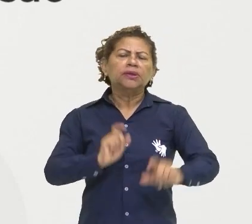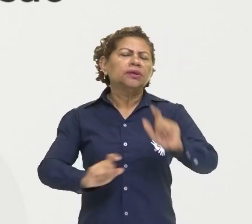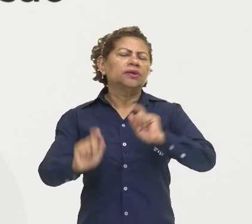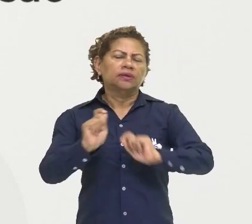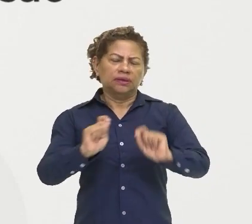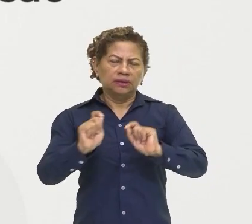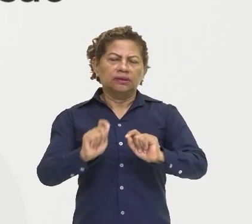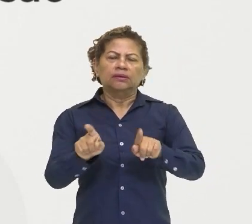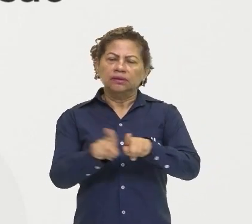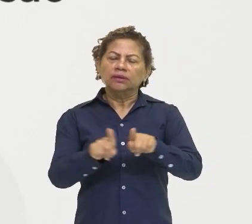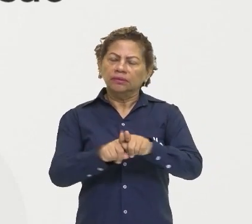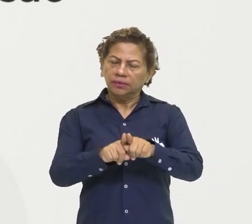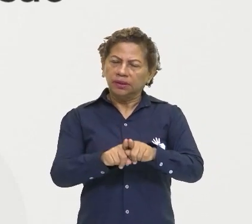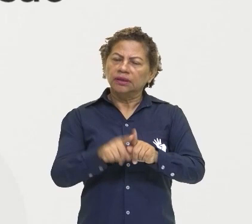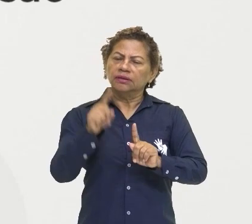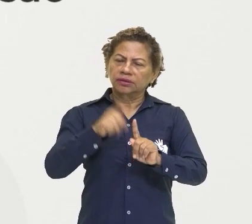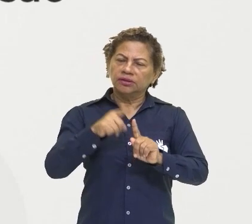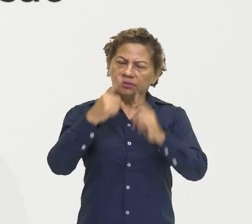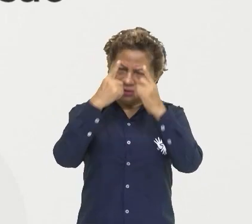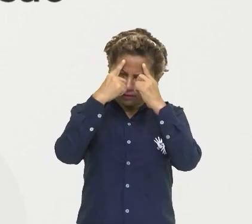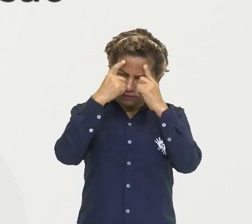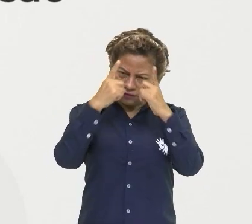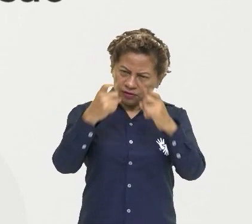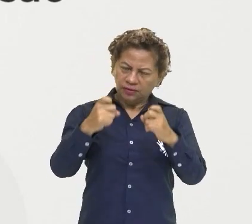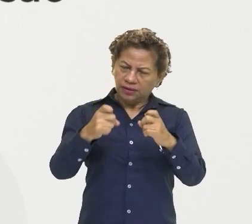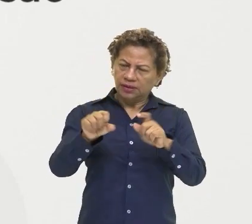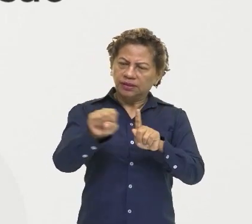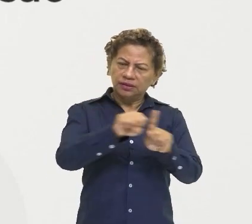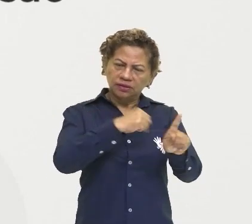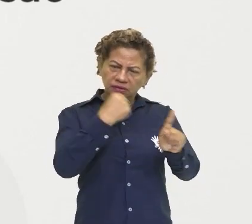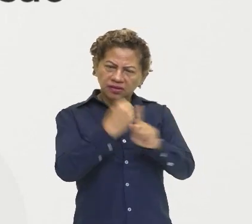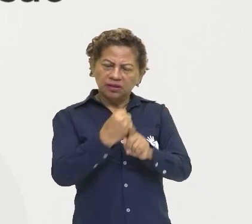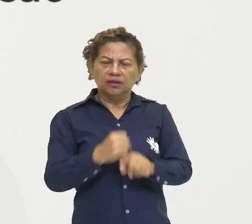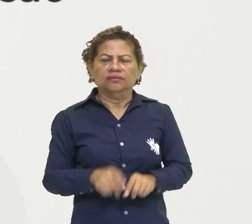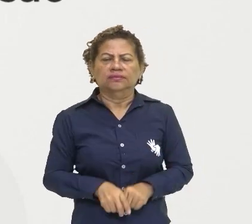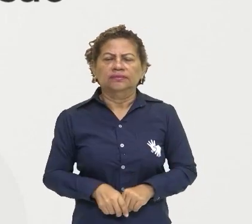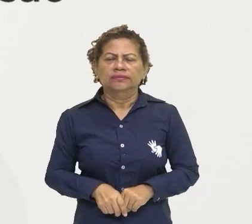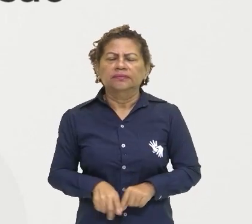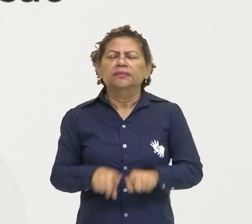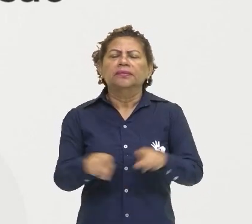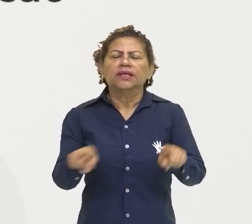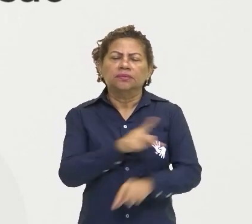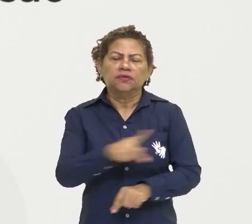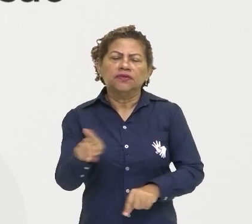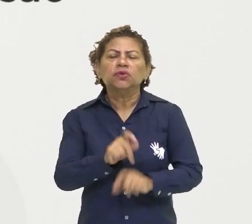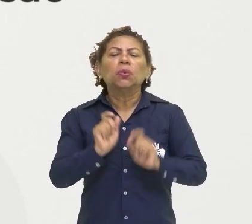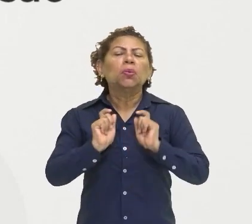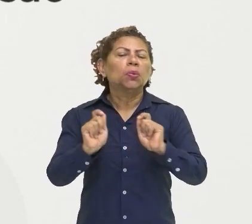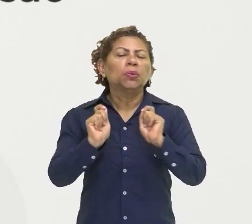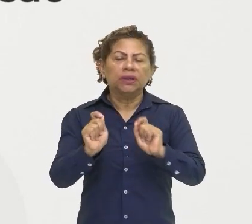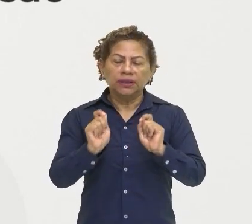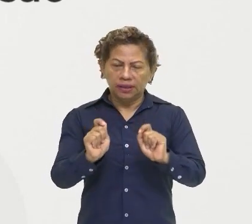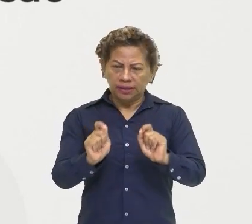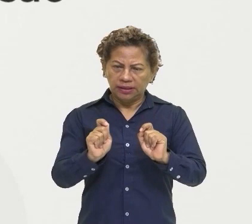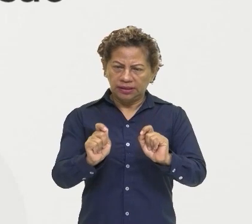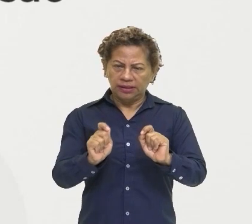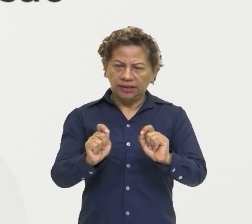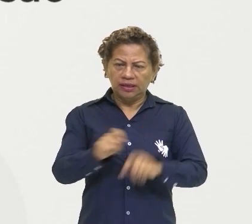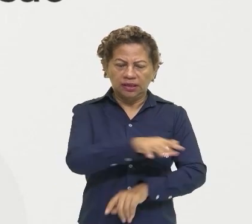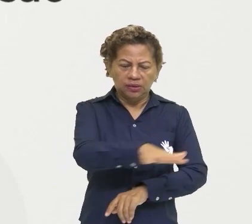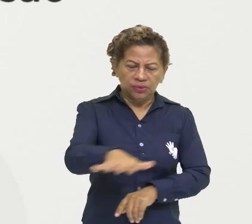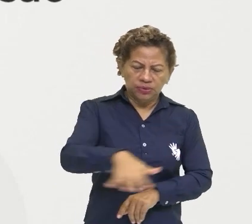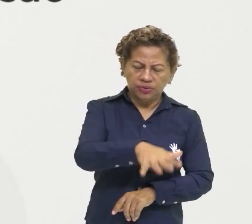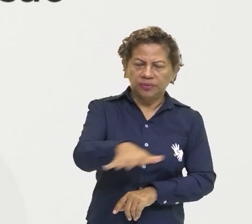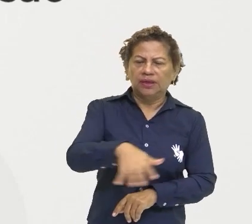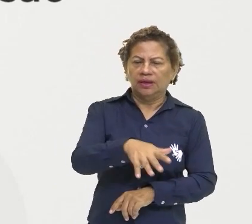forma de violência social. E, professor, o que é a privatização do espaço público? O que é o espaço público,